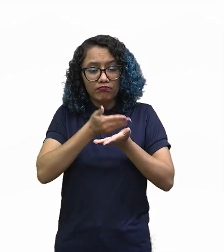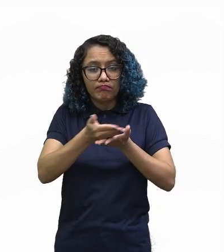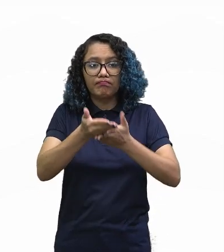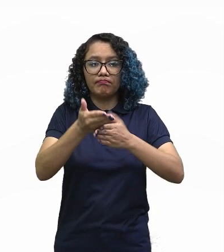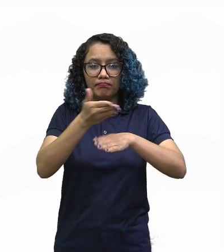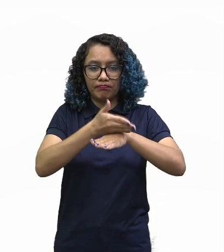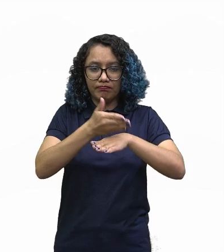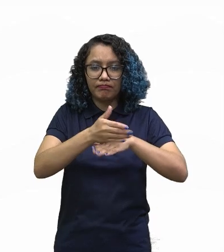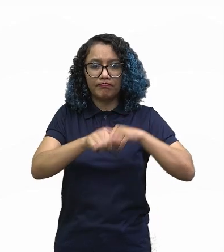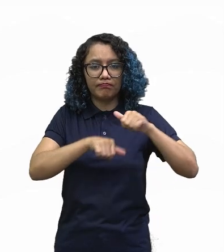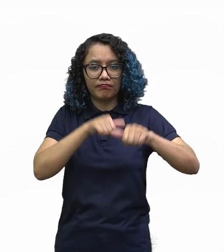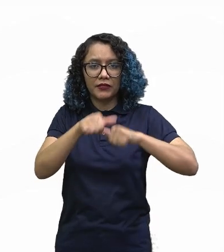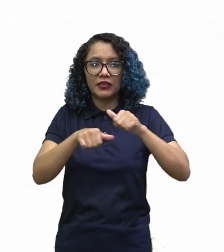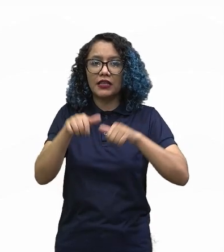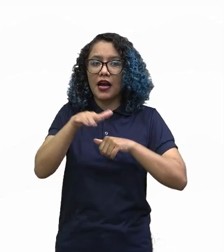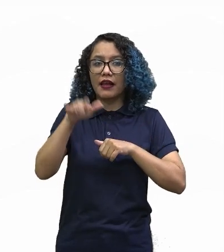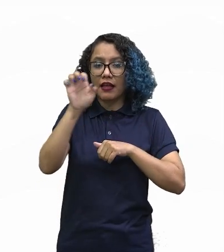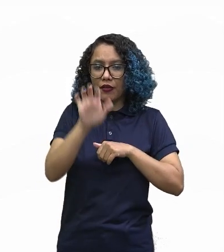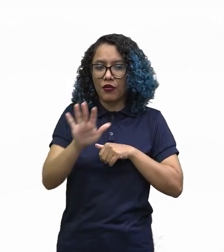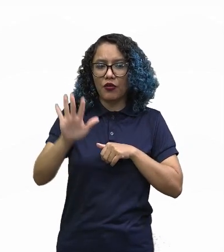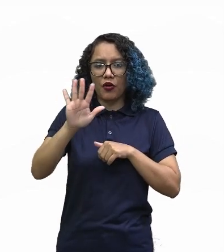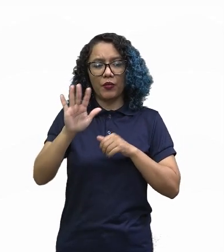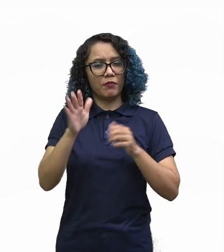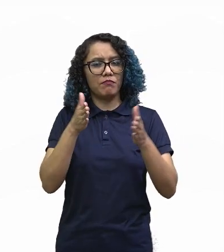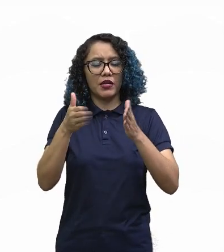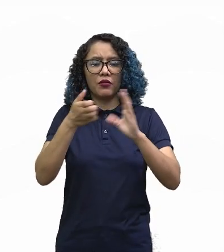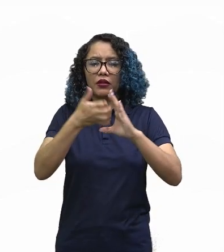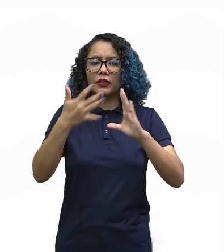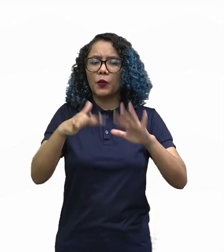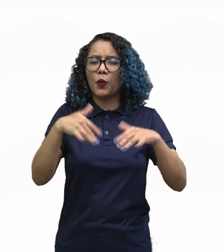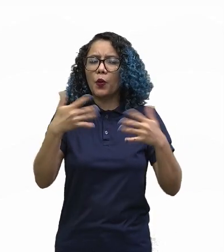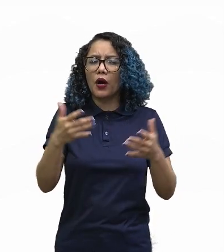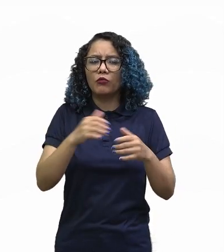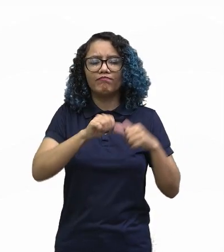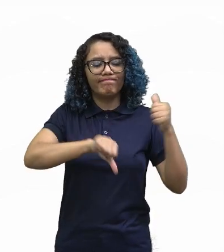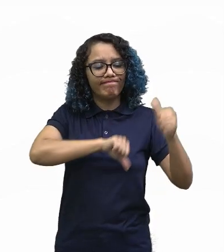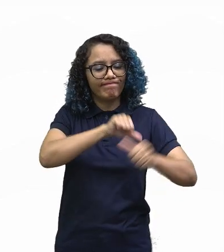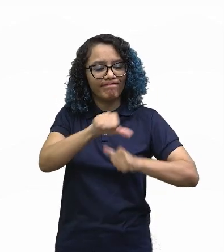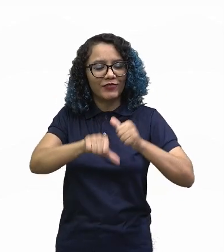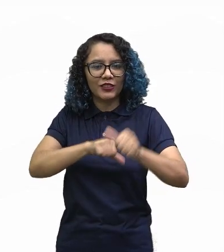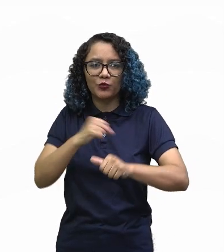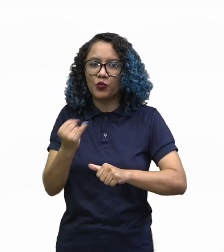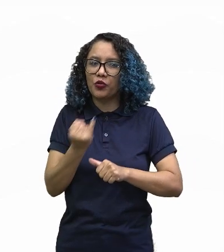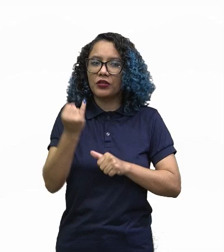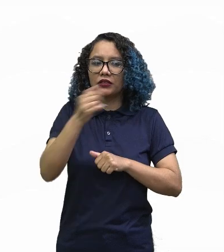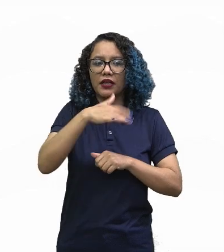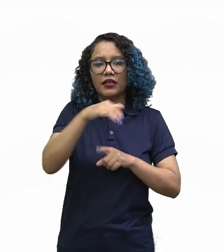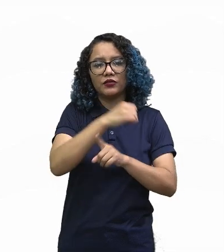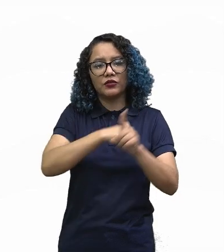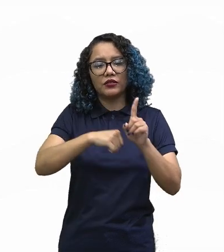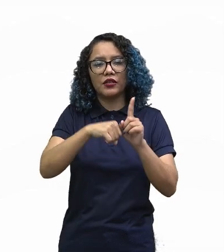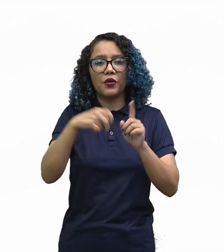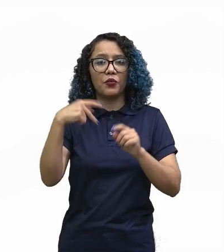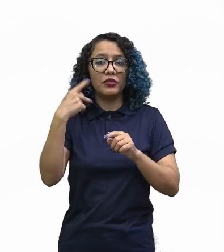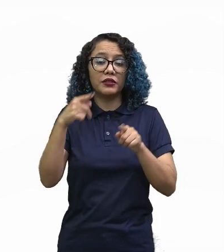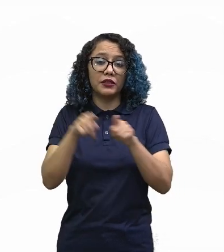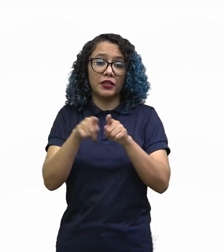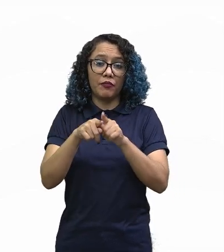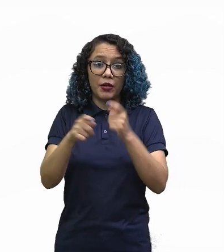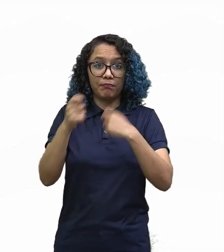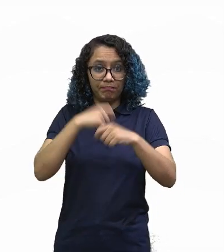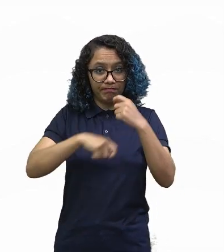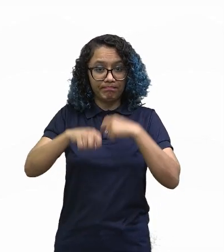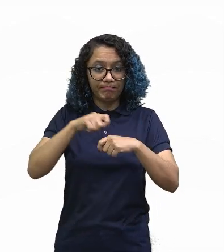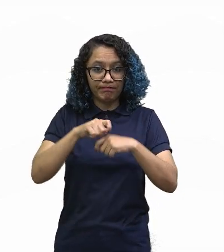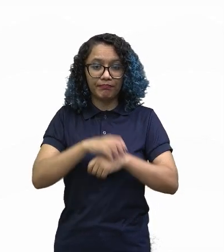Europa. Esse período é caracterizado por profundas transformações sociais, políticas e econômicas.